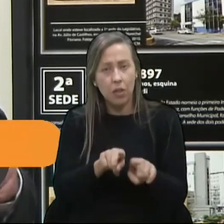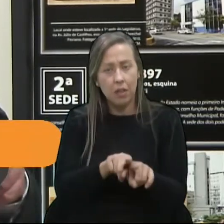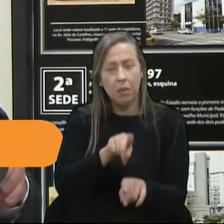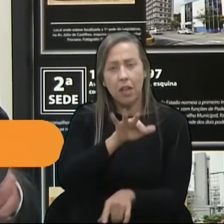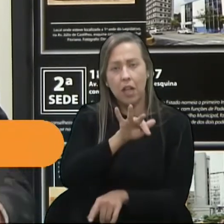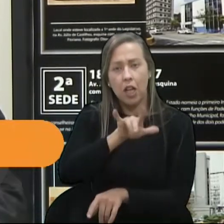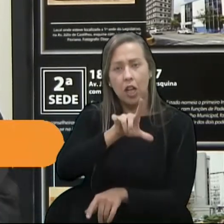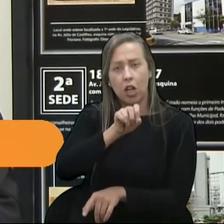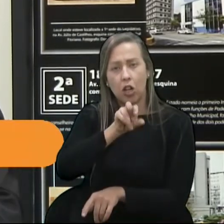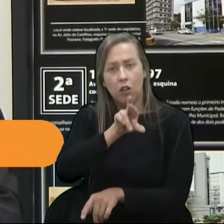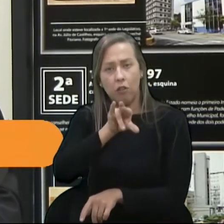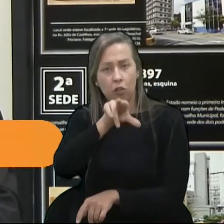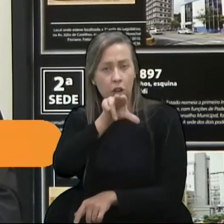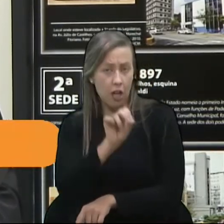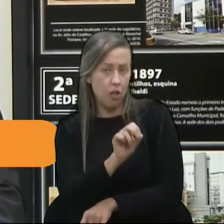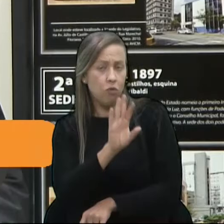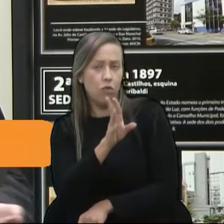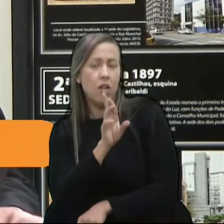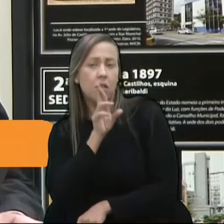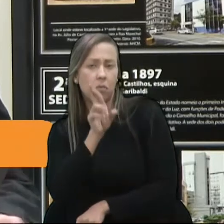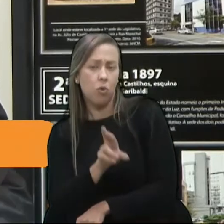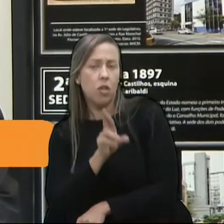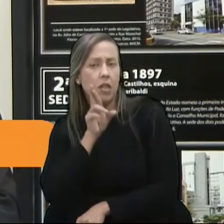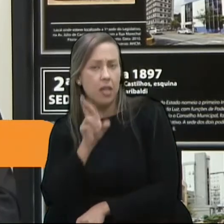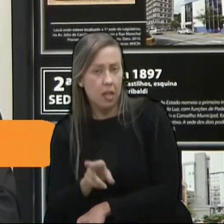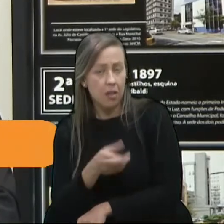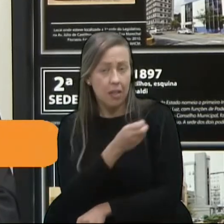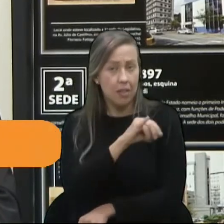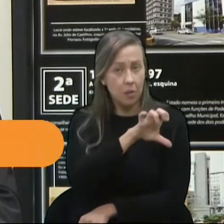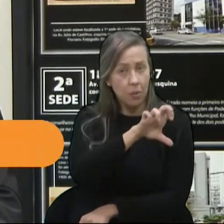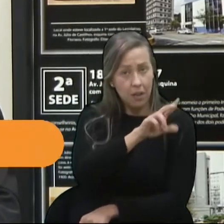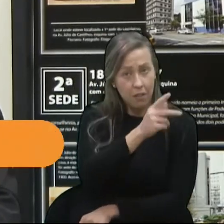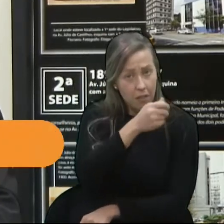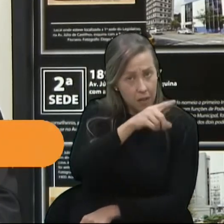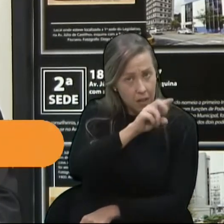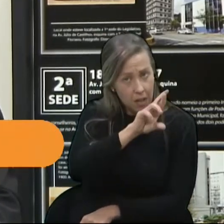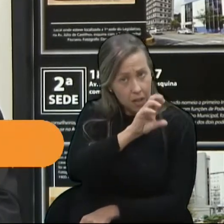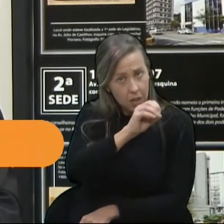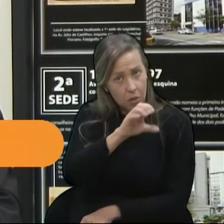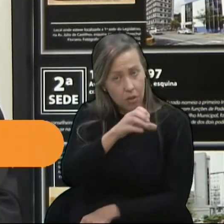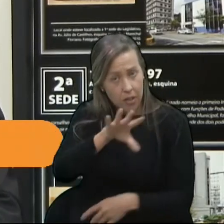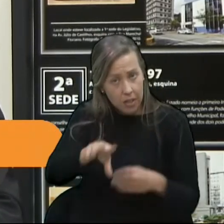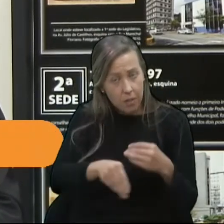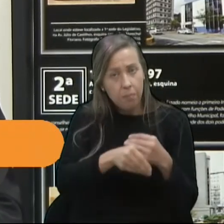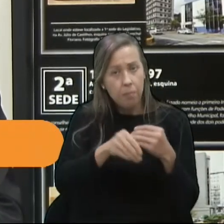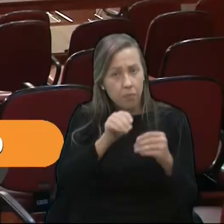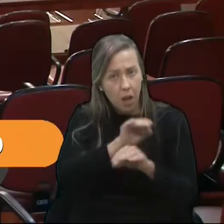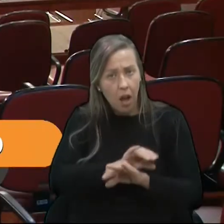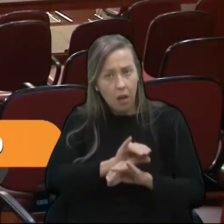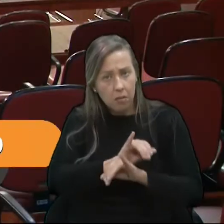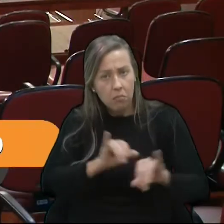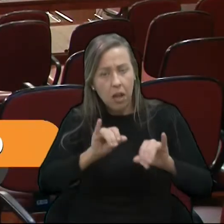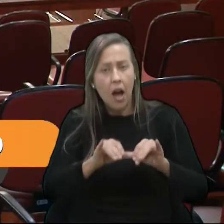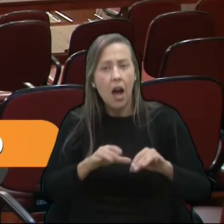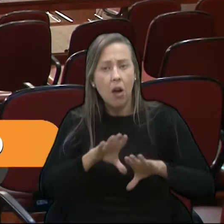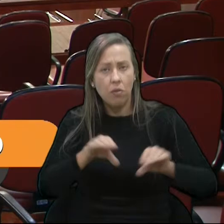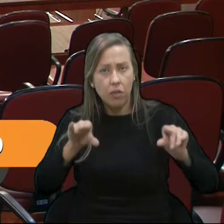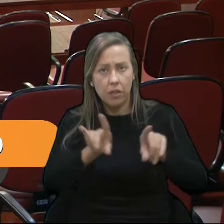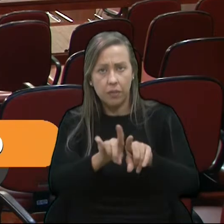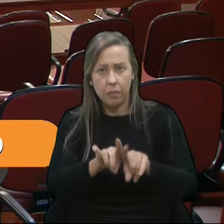o Evandro já tenha respondido em parte, mas se o Evandro quiser acrescentar, também fique à vontade.